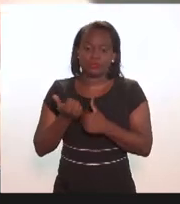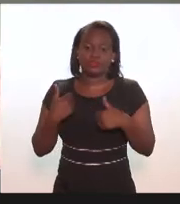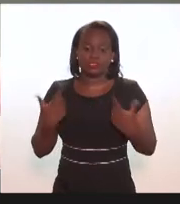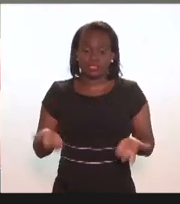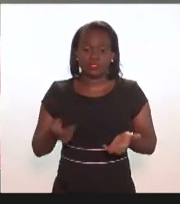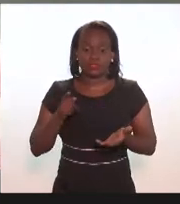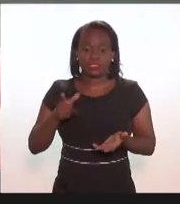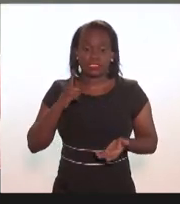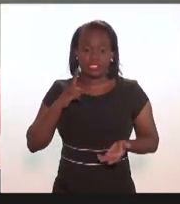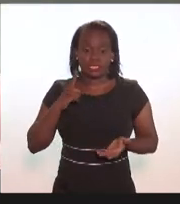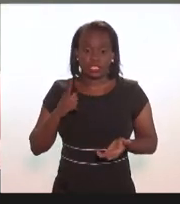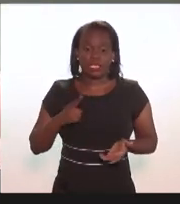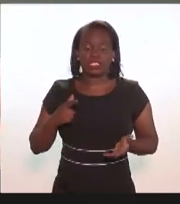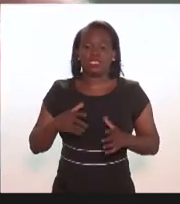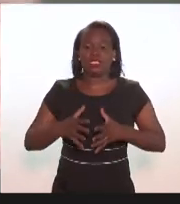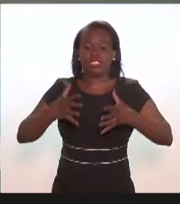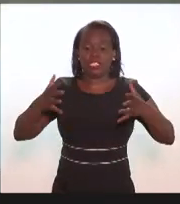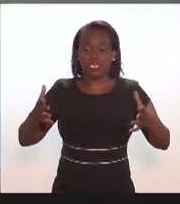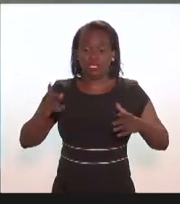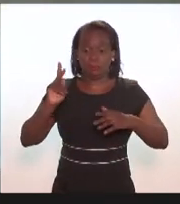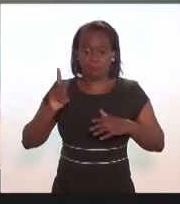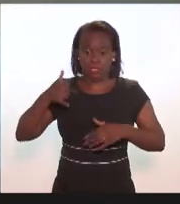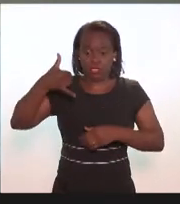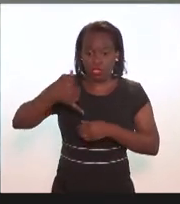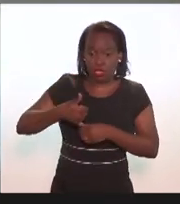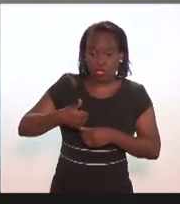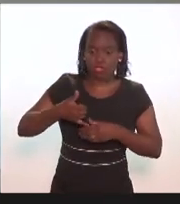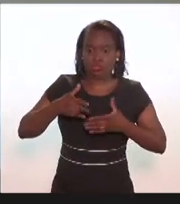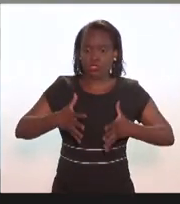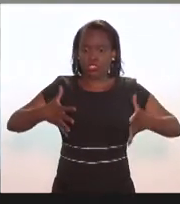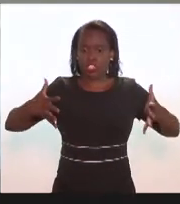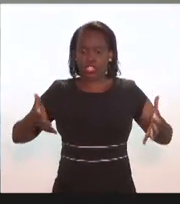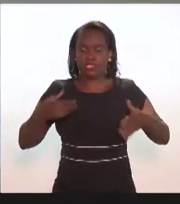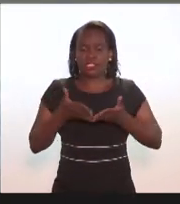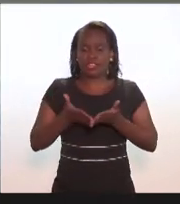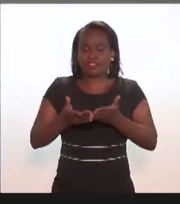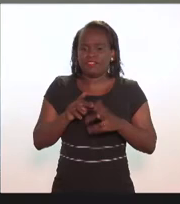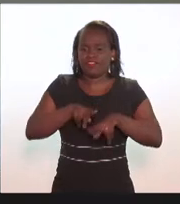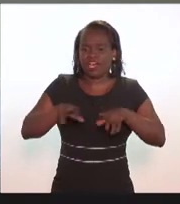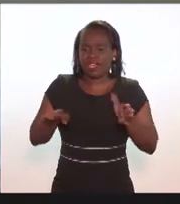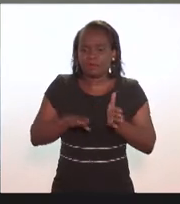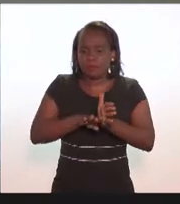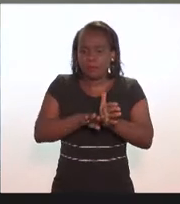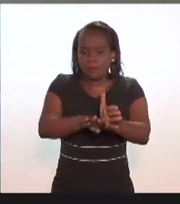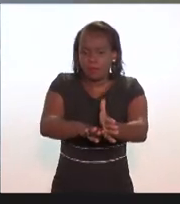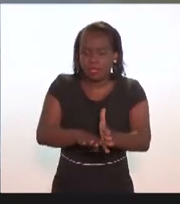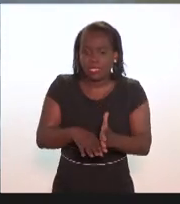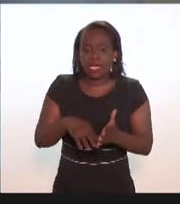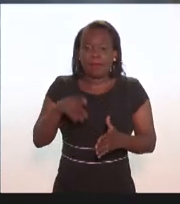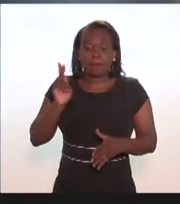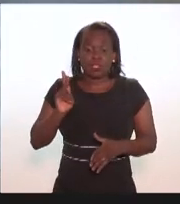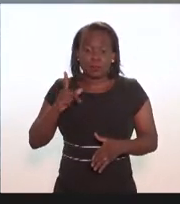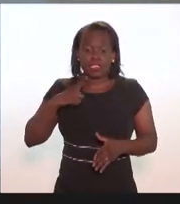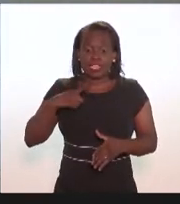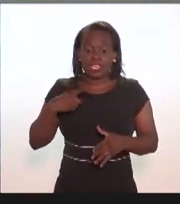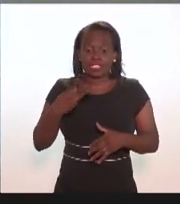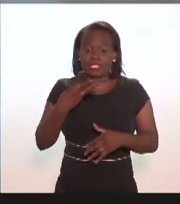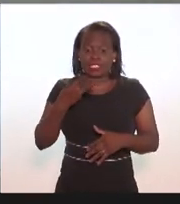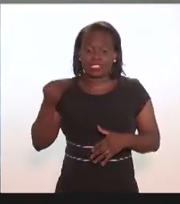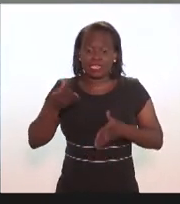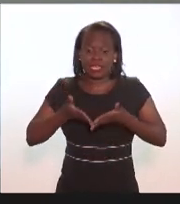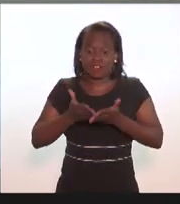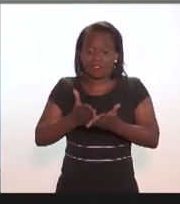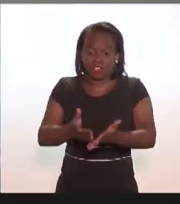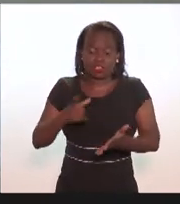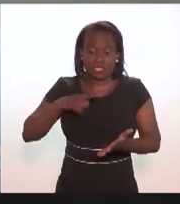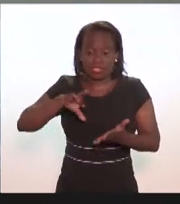você tem uma grande plataforma de petróleo e vários navios de apoio. Estima-se que a Petrobras tem em torno de 300 navios de apoio às plataformas